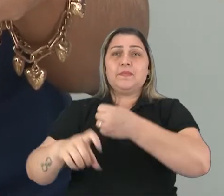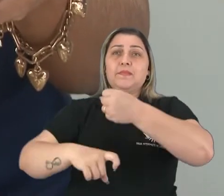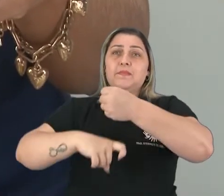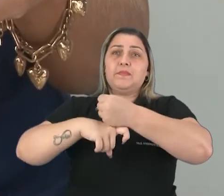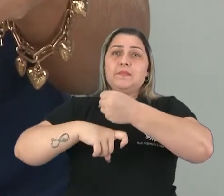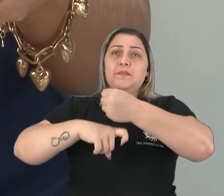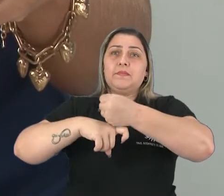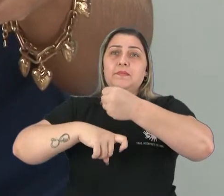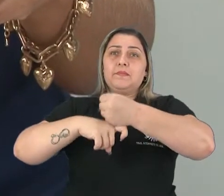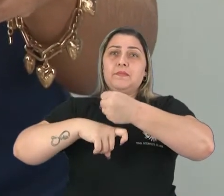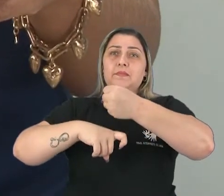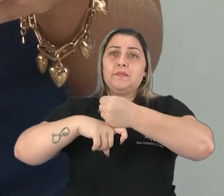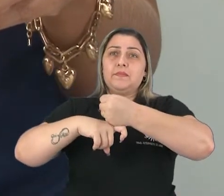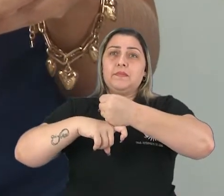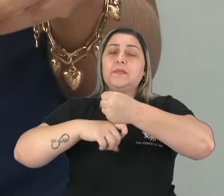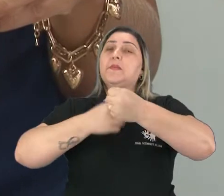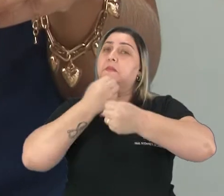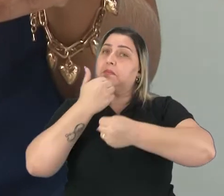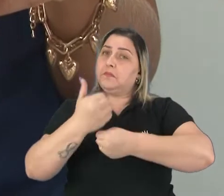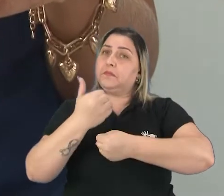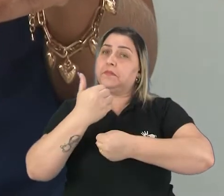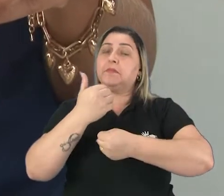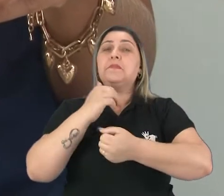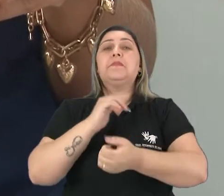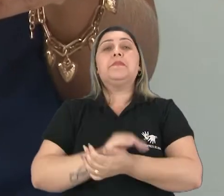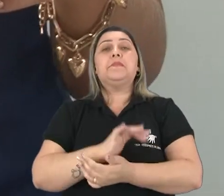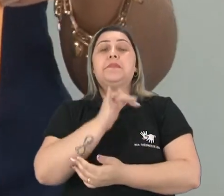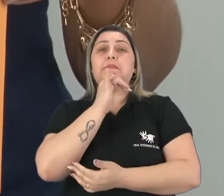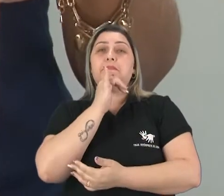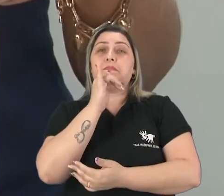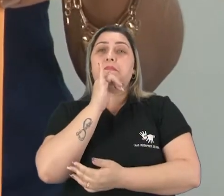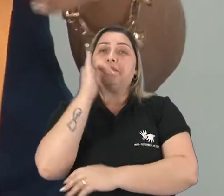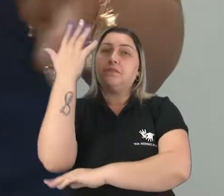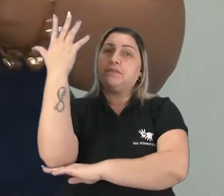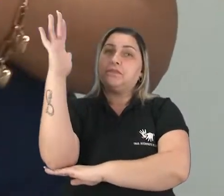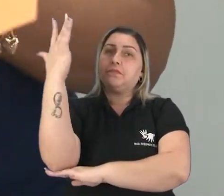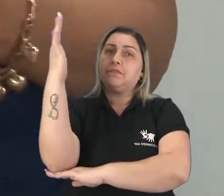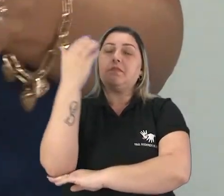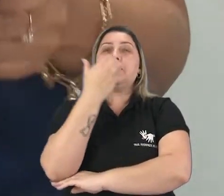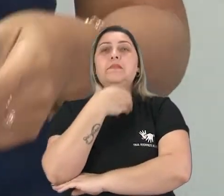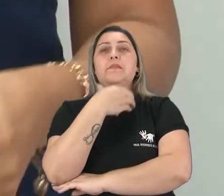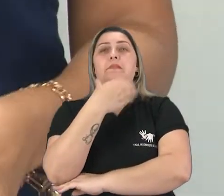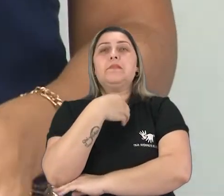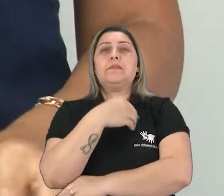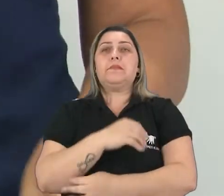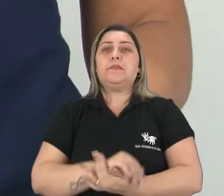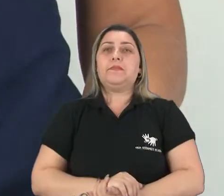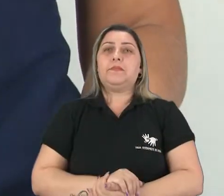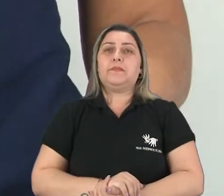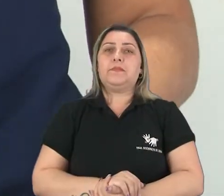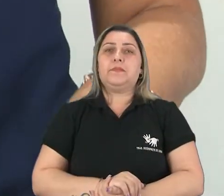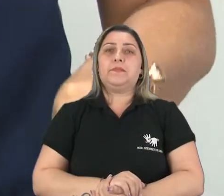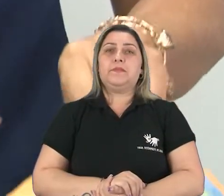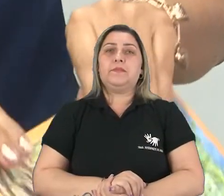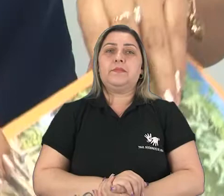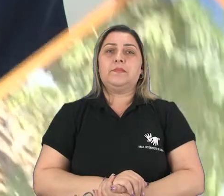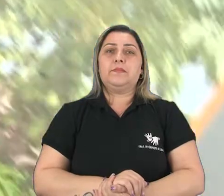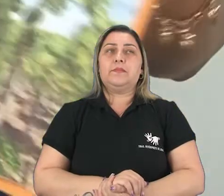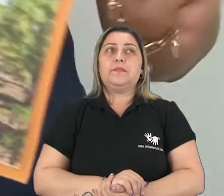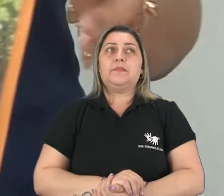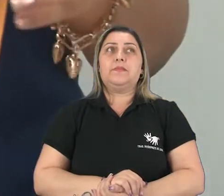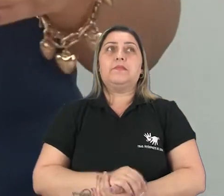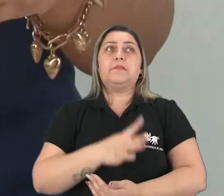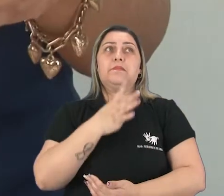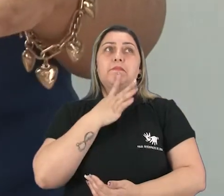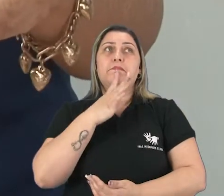cajueiro. Muito bem. O cajueiro é um exemplo de planta frutífera. Vamos